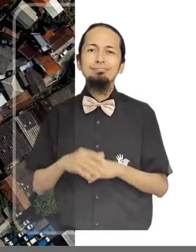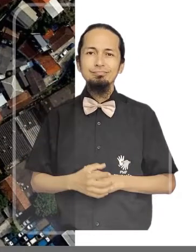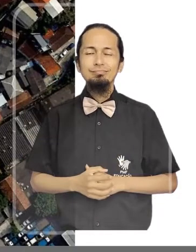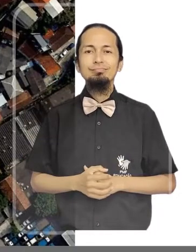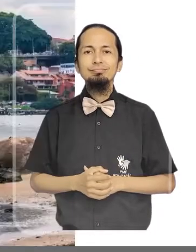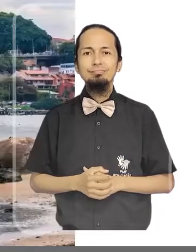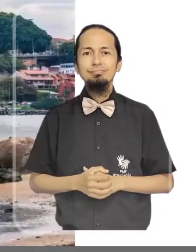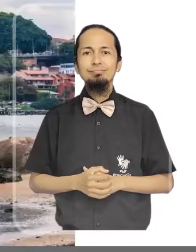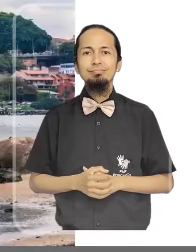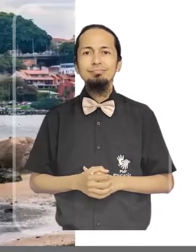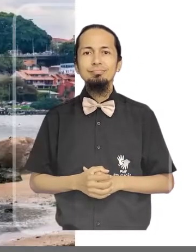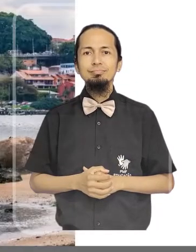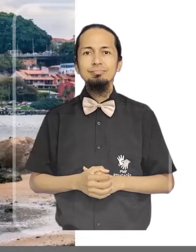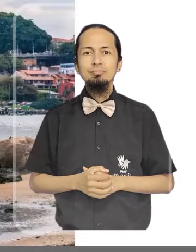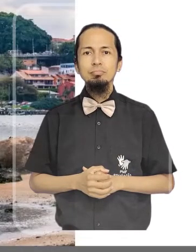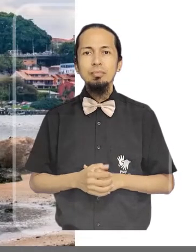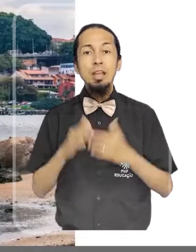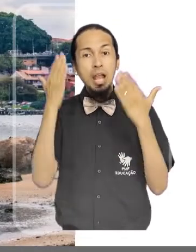entorno.